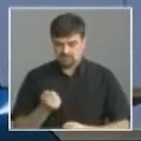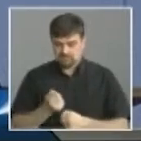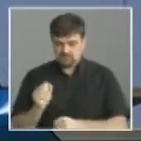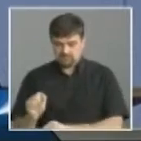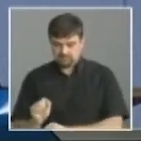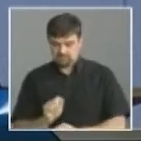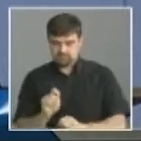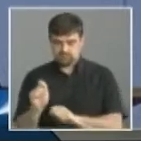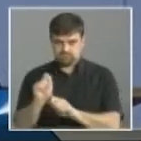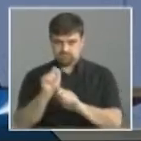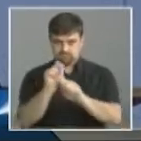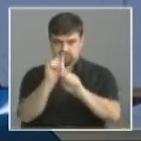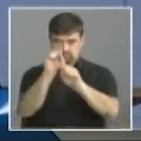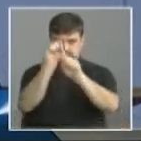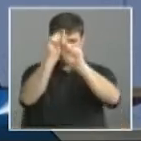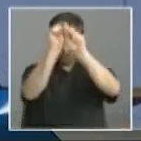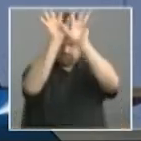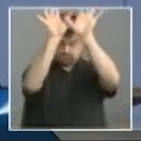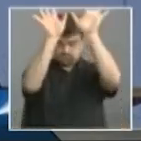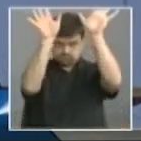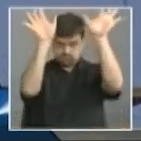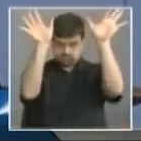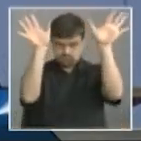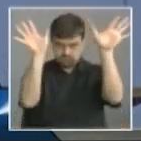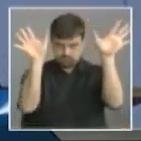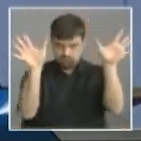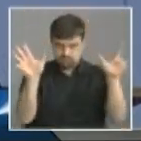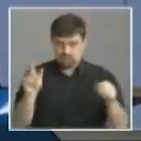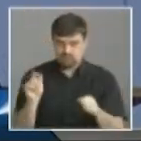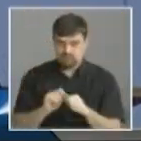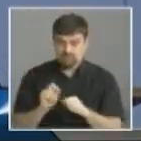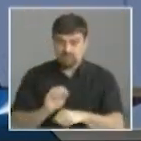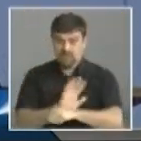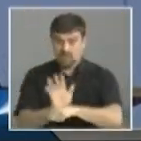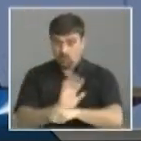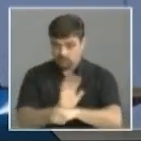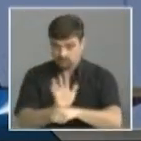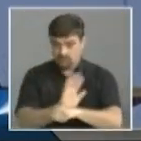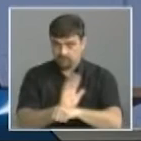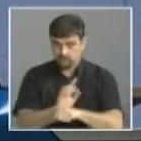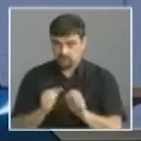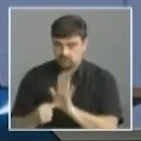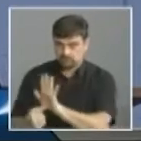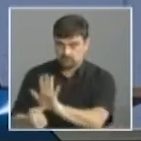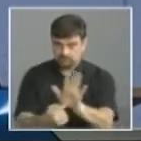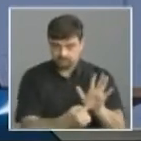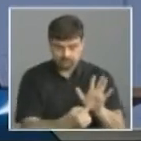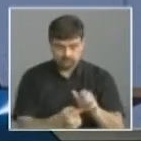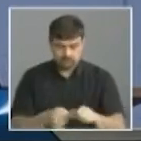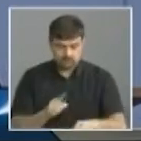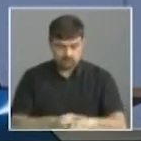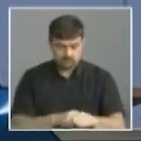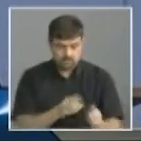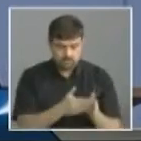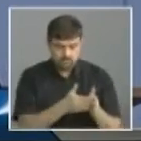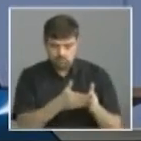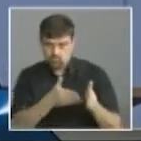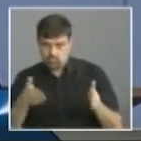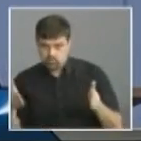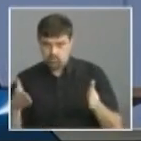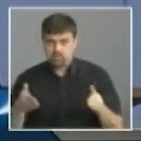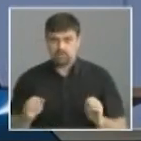da entidade durante sessão. Eles fizeram um vídeo institucional que durante a festa foi passado para não